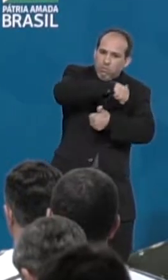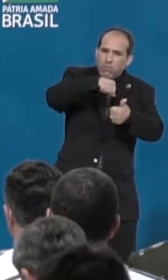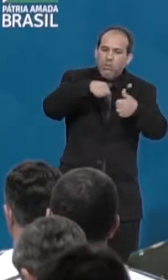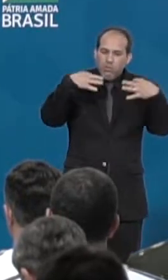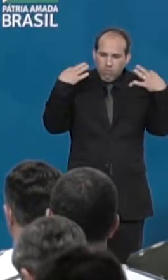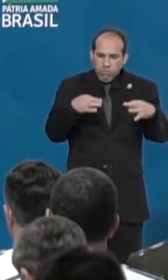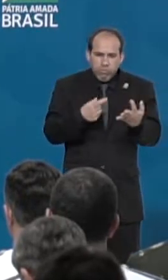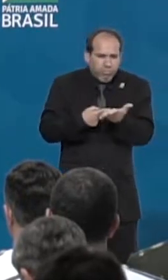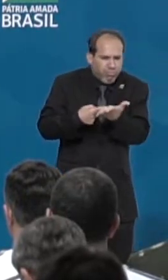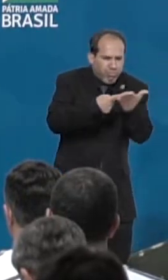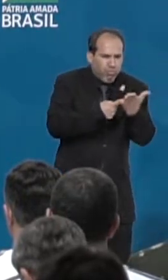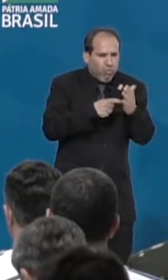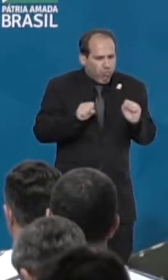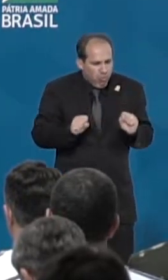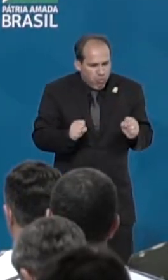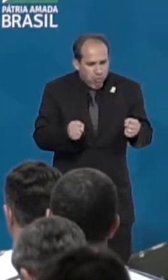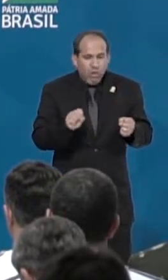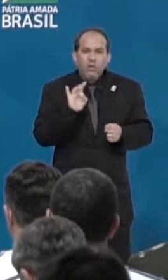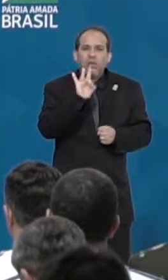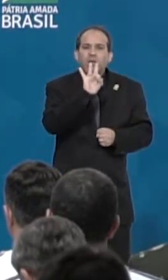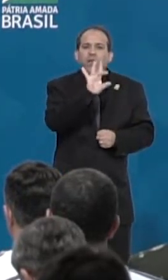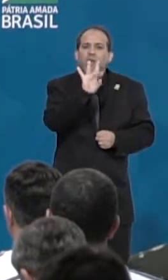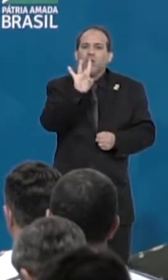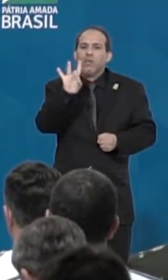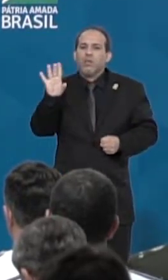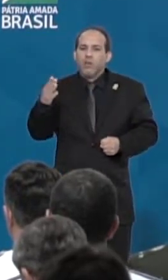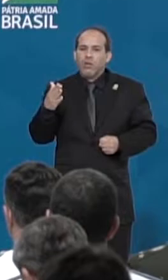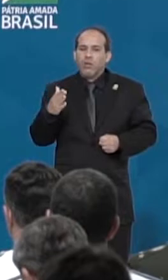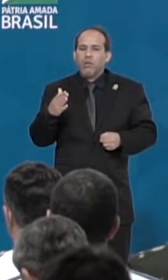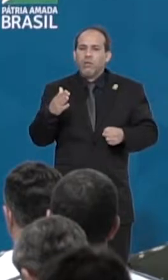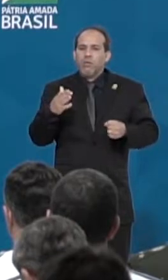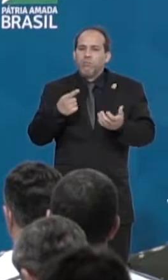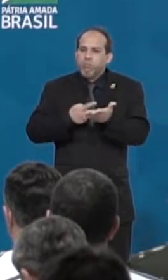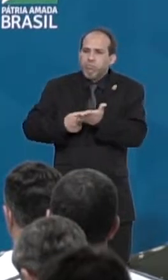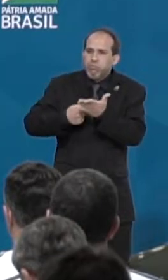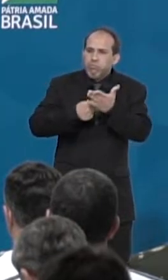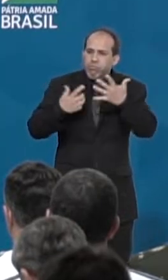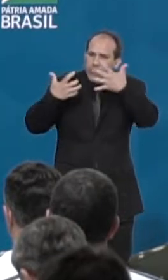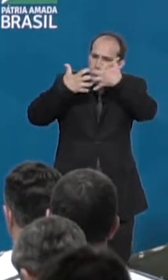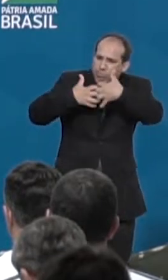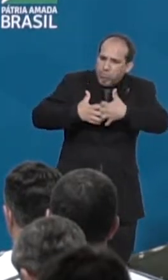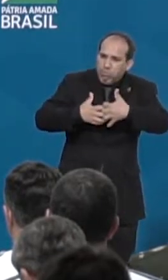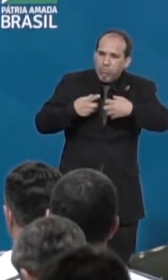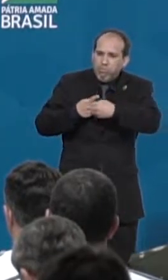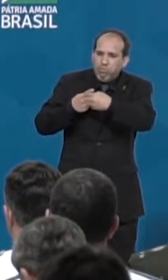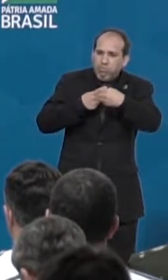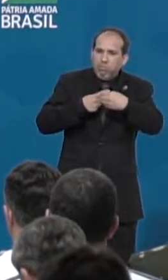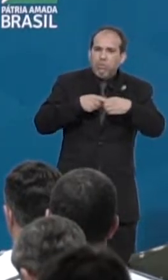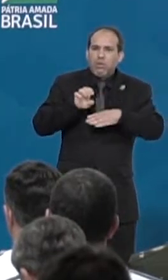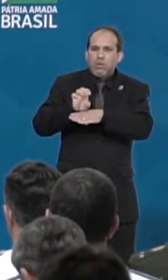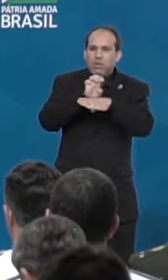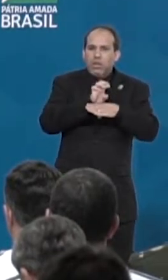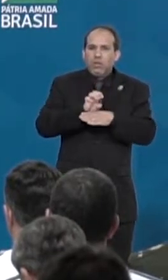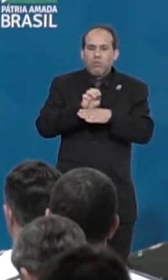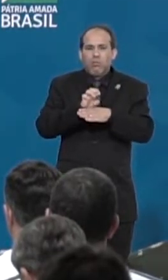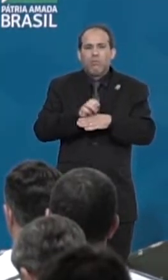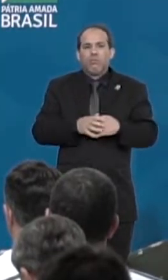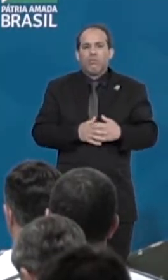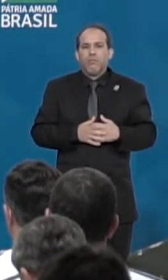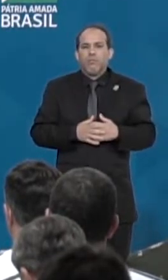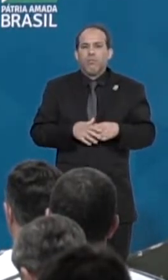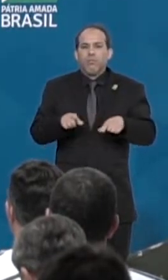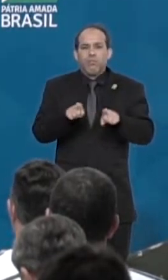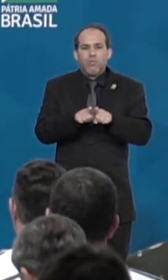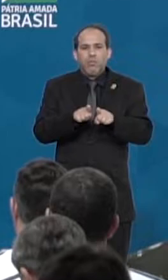esforço conjunto dos governos da União, dos estados e dos municípios,